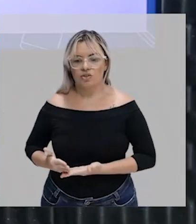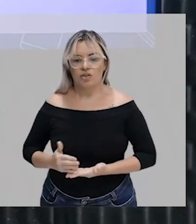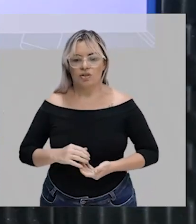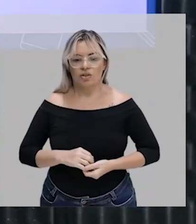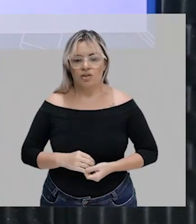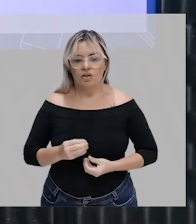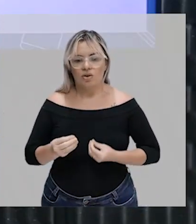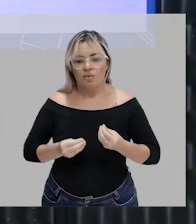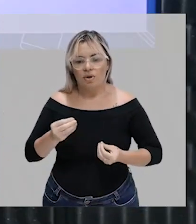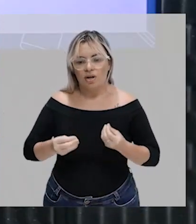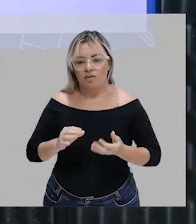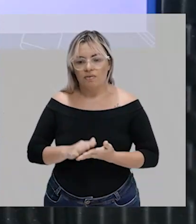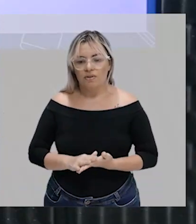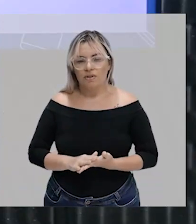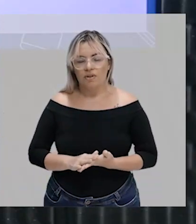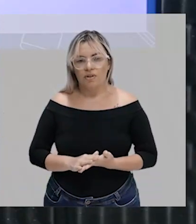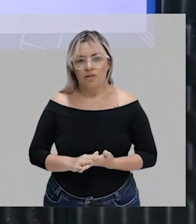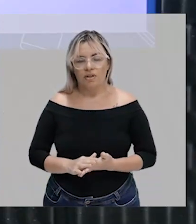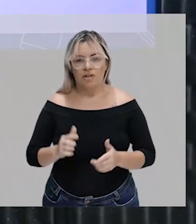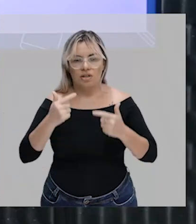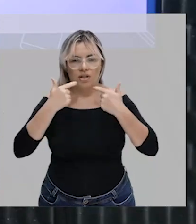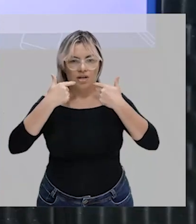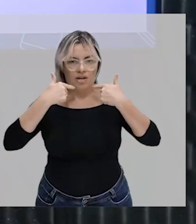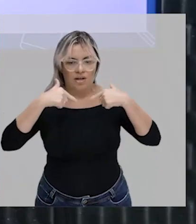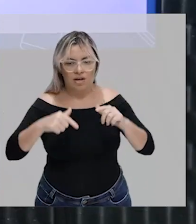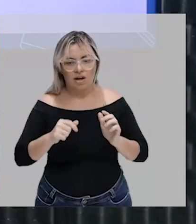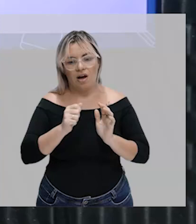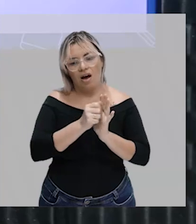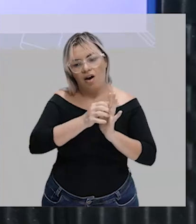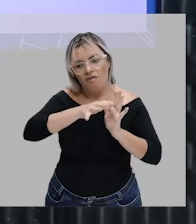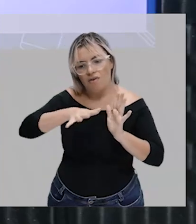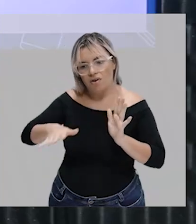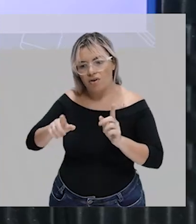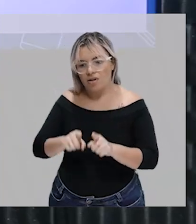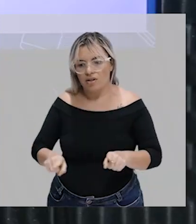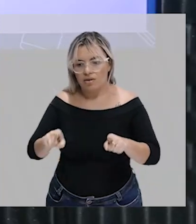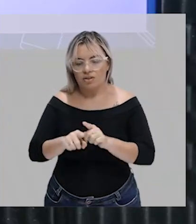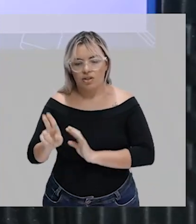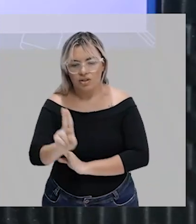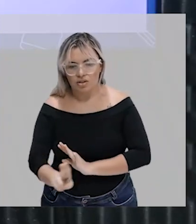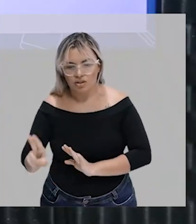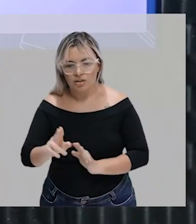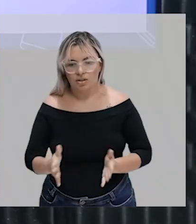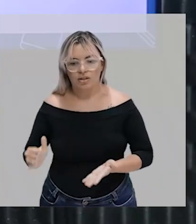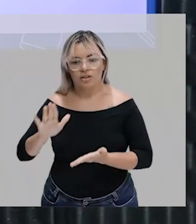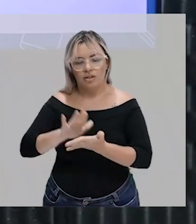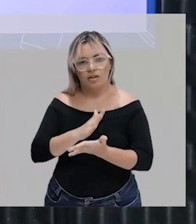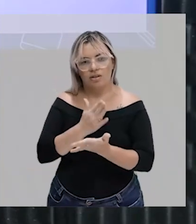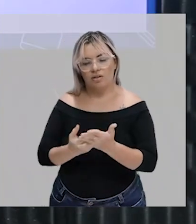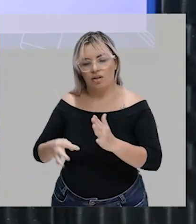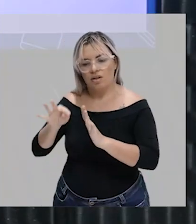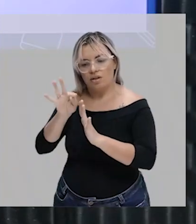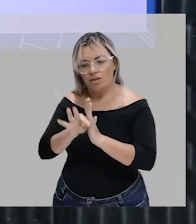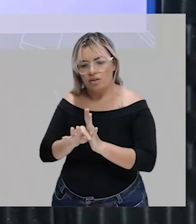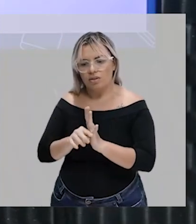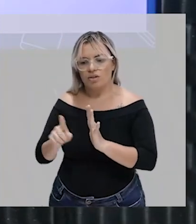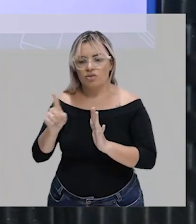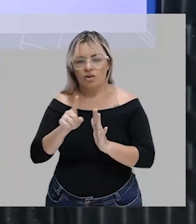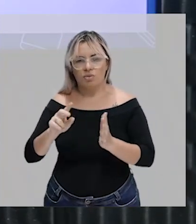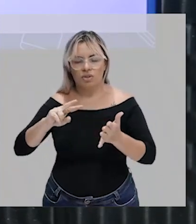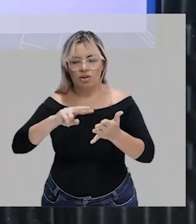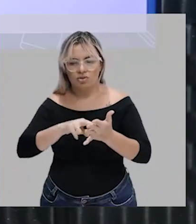um texto é buscar não só os seus sentidos, mas também os seus objetivos.